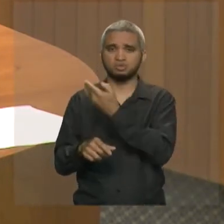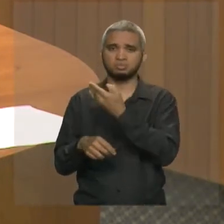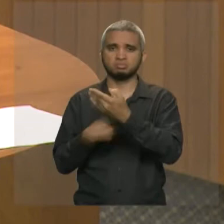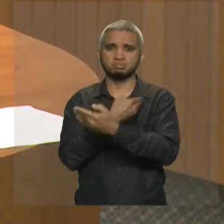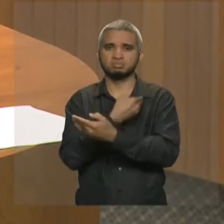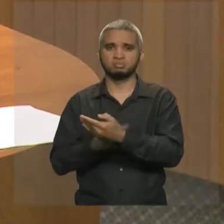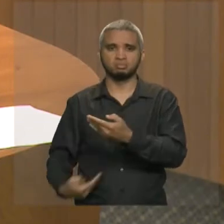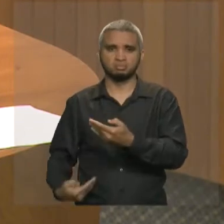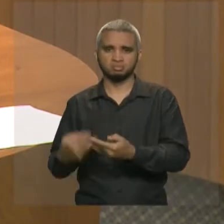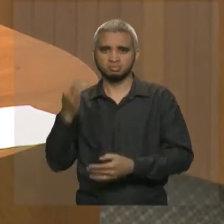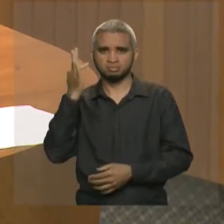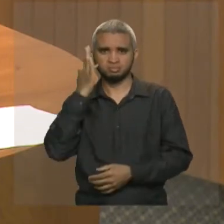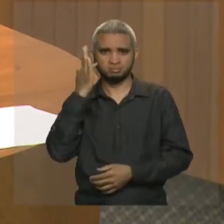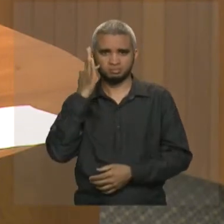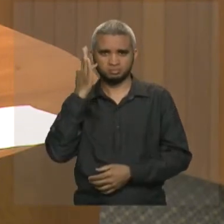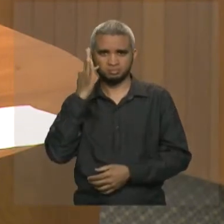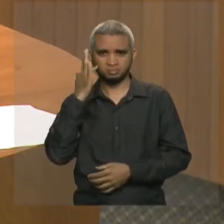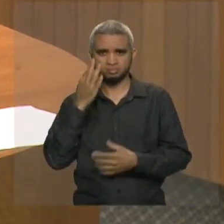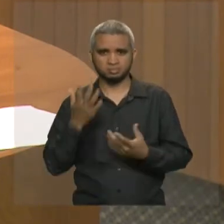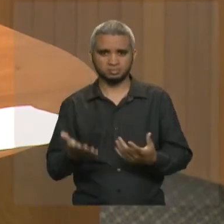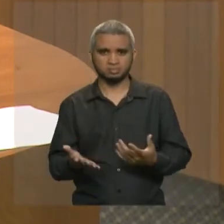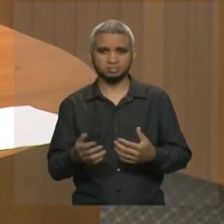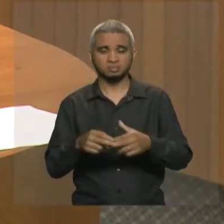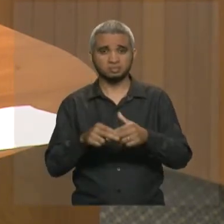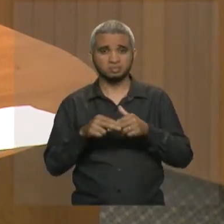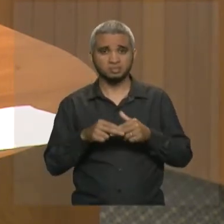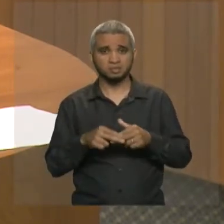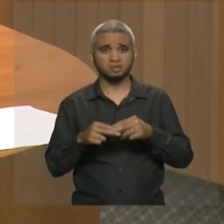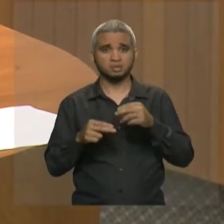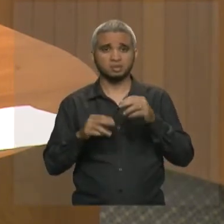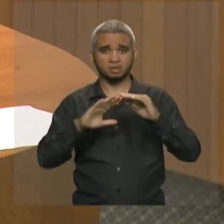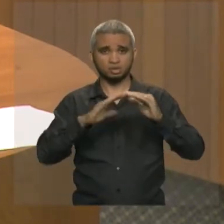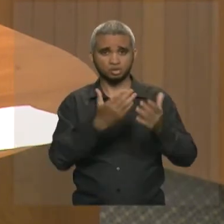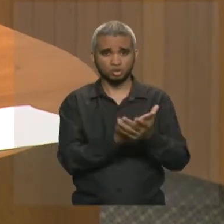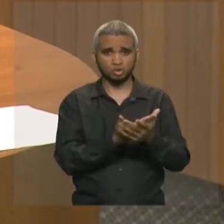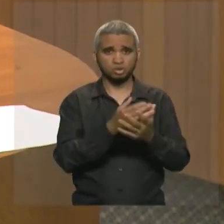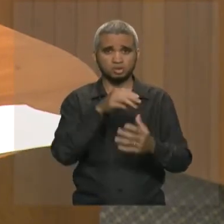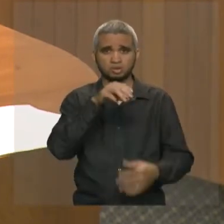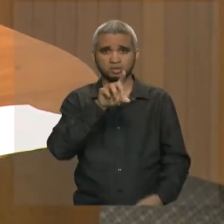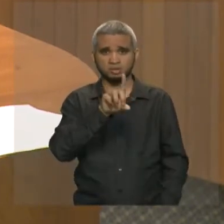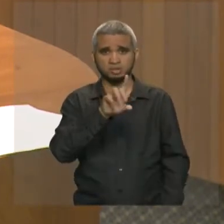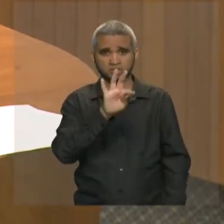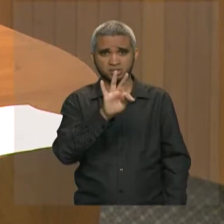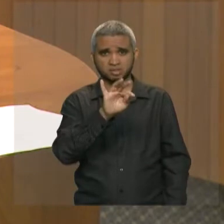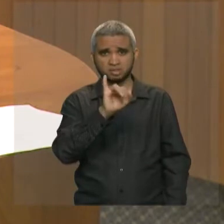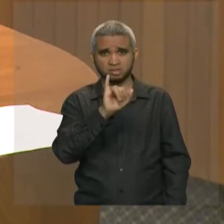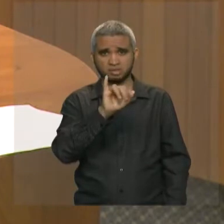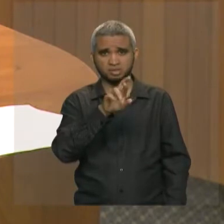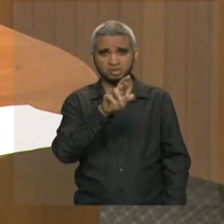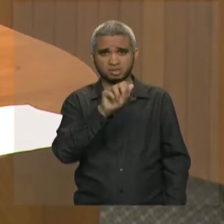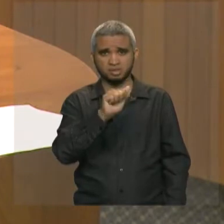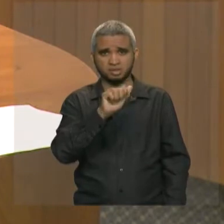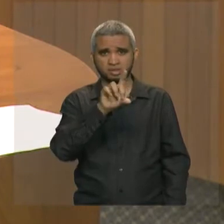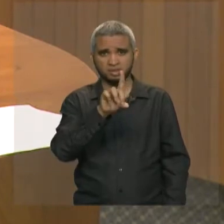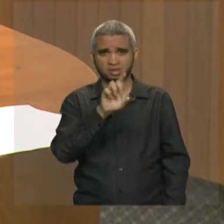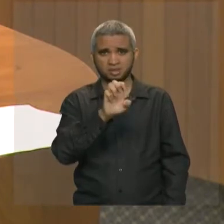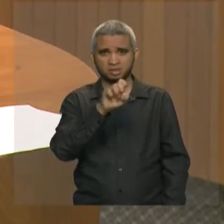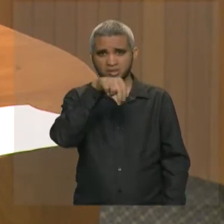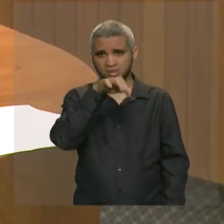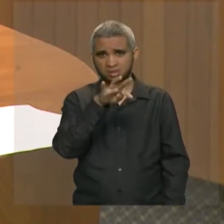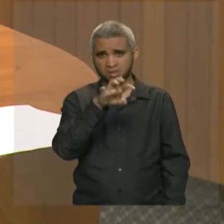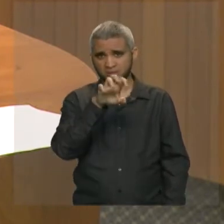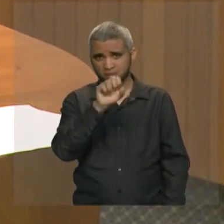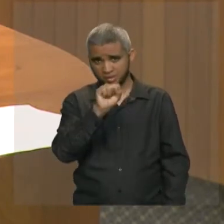Independentemente do autor da matéria, o Colégio Militar Tiradentes terá um papel importante na formação de cidadãos